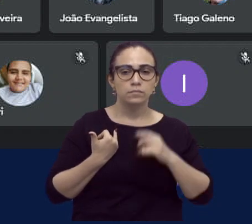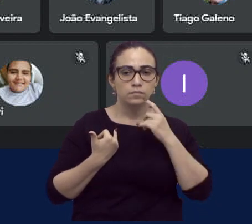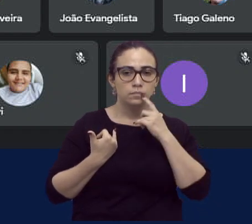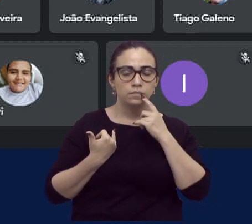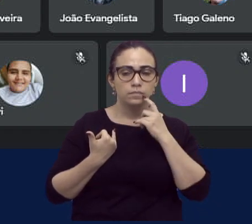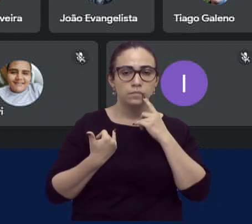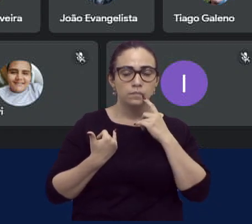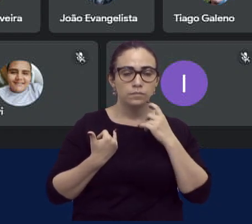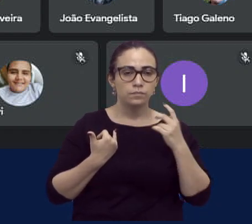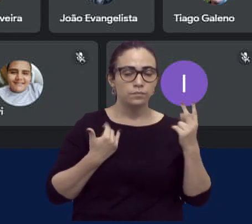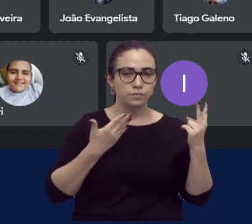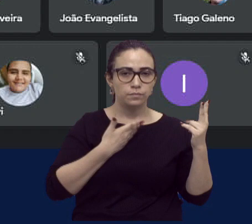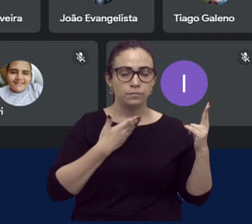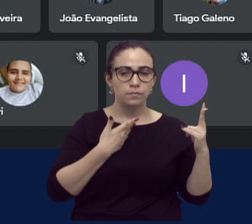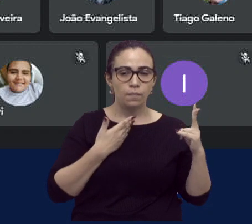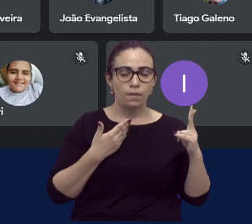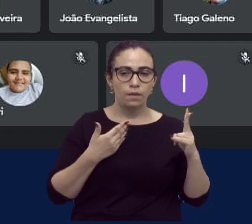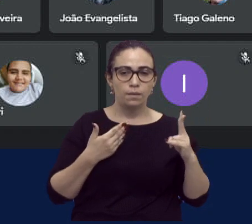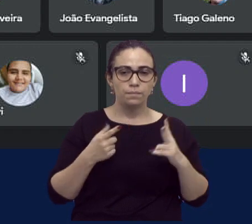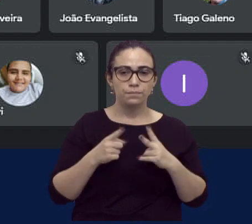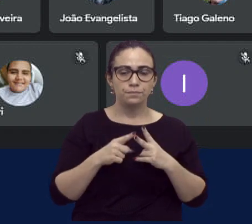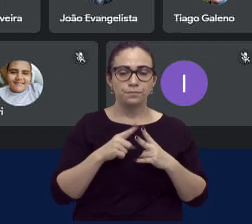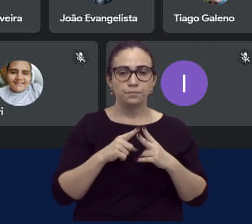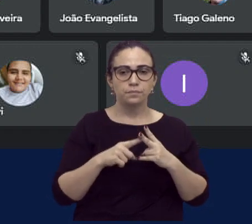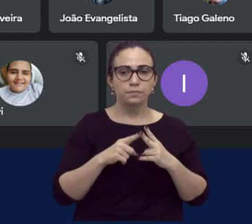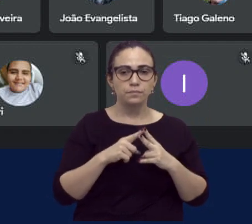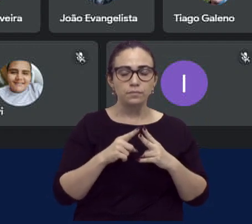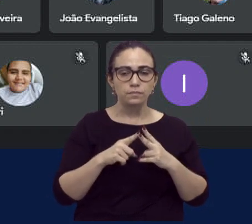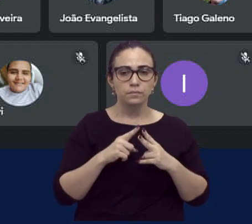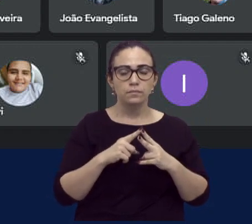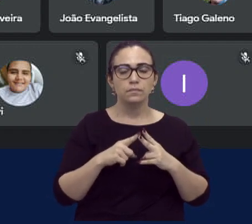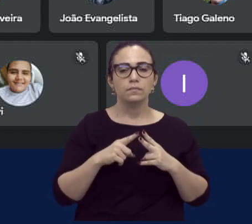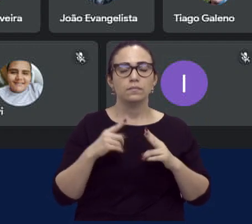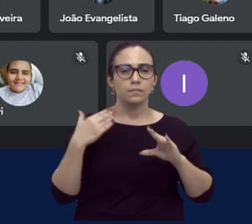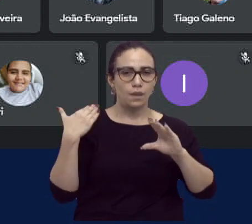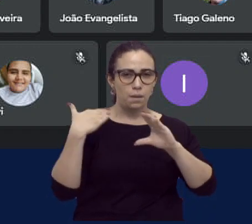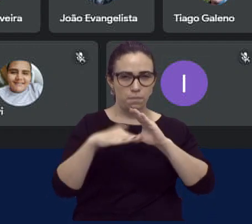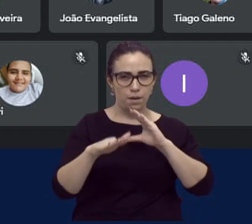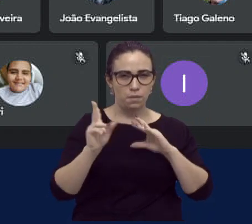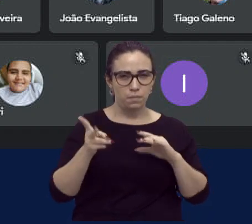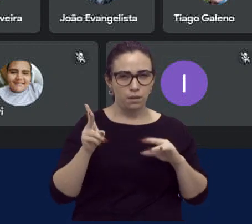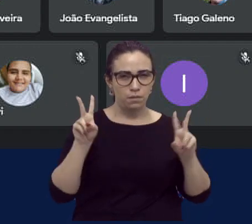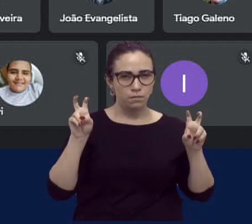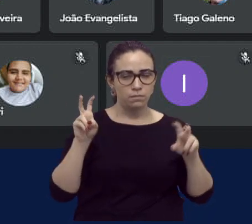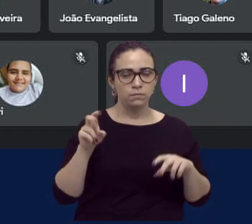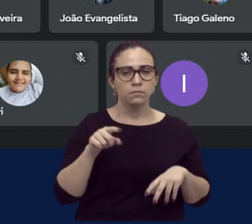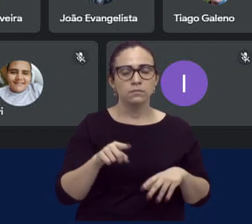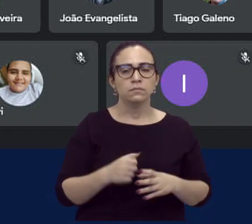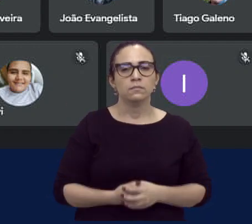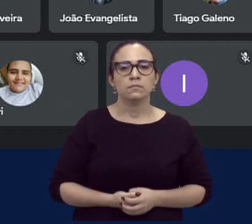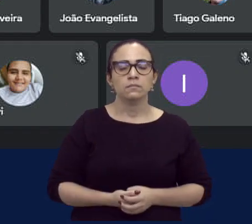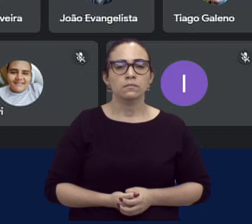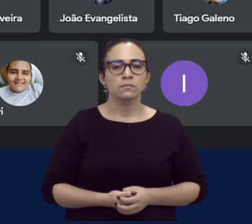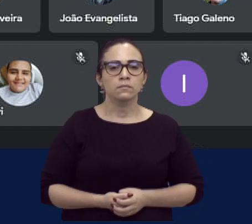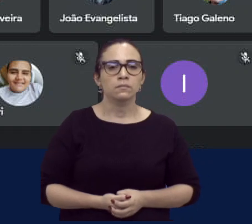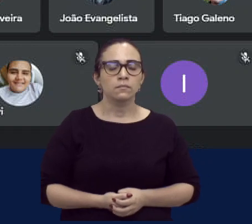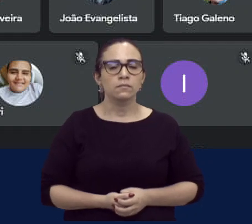dois colegas que o outro resolveu fazer um comunicado sem avisar o parceiro de trabalho.